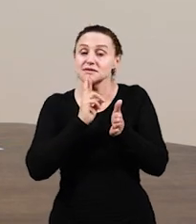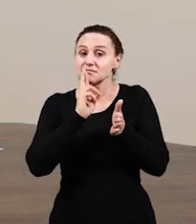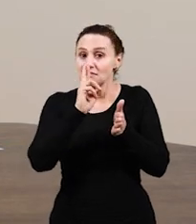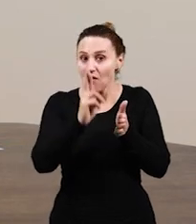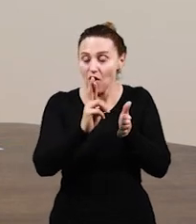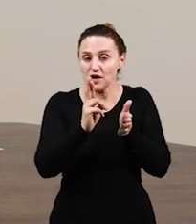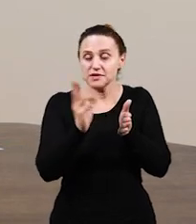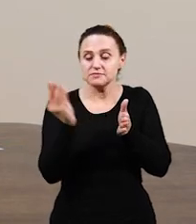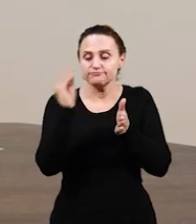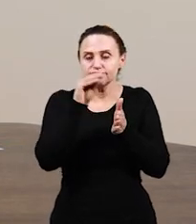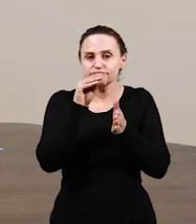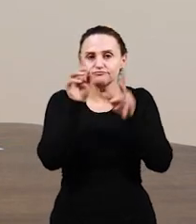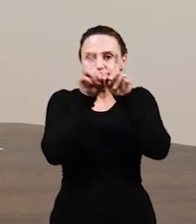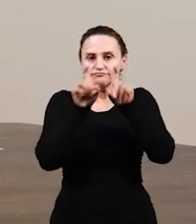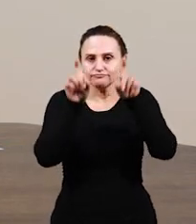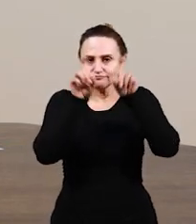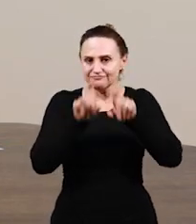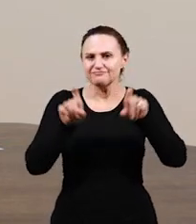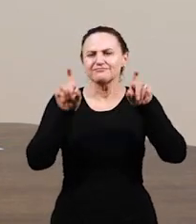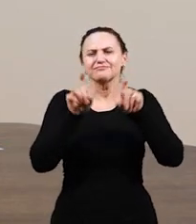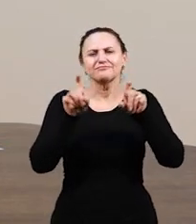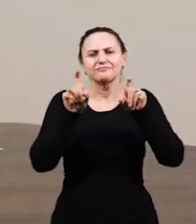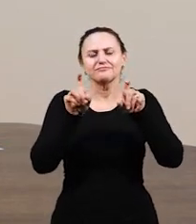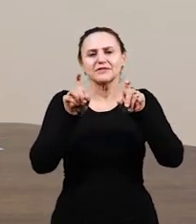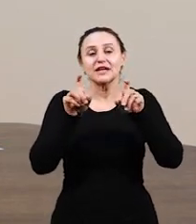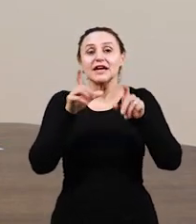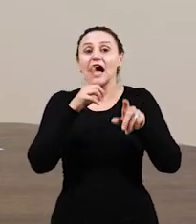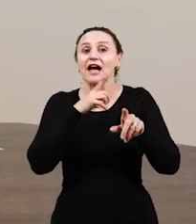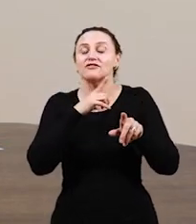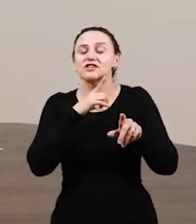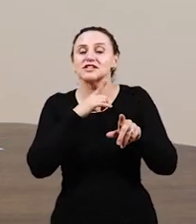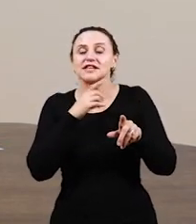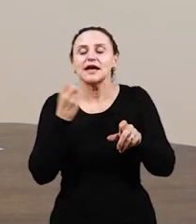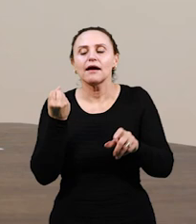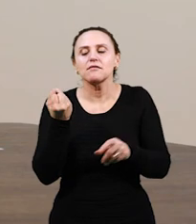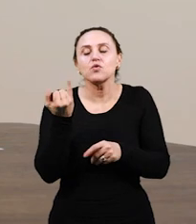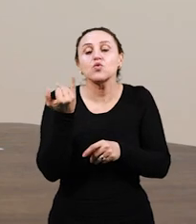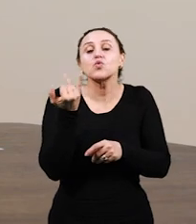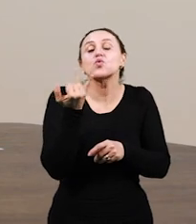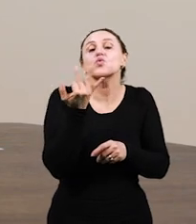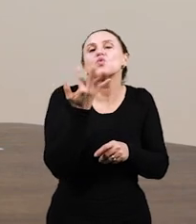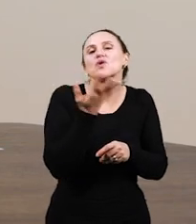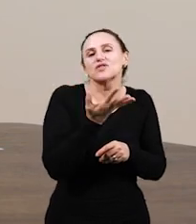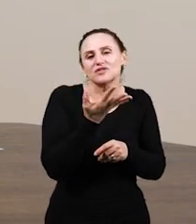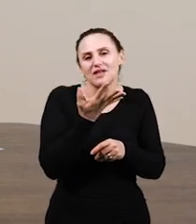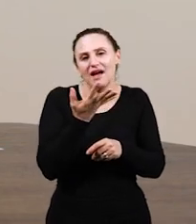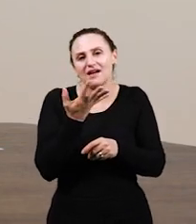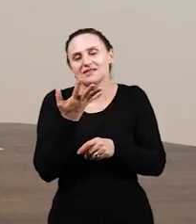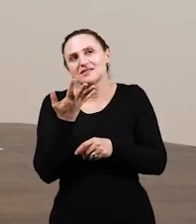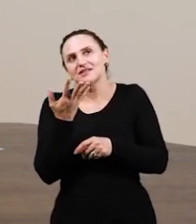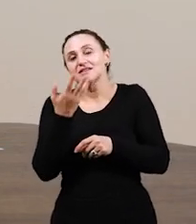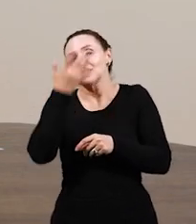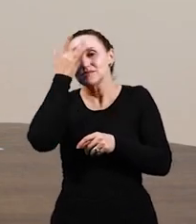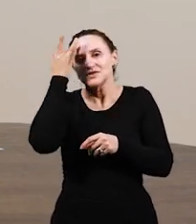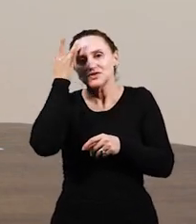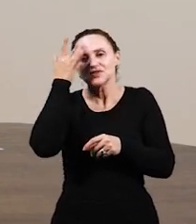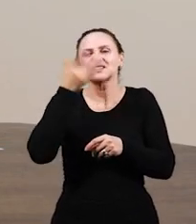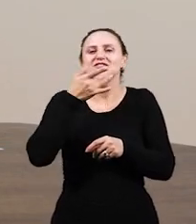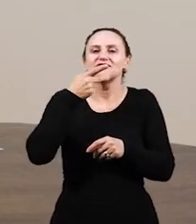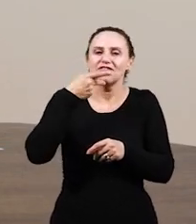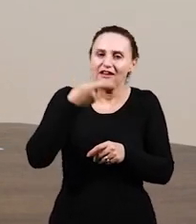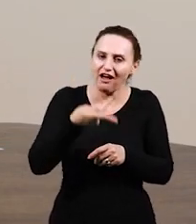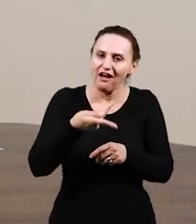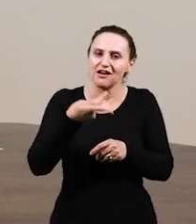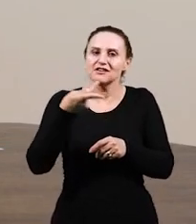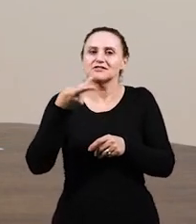jogados no programa de computador né E aí você tenha a quantidade de falantes que falou nós fuma ou